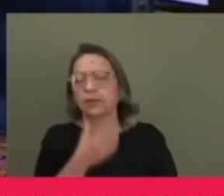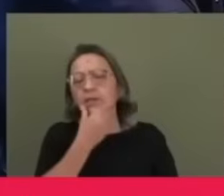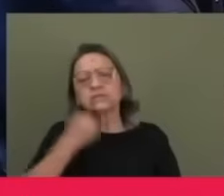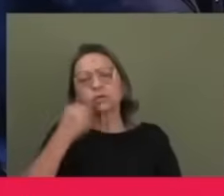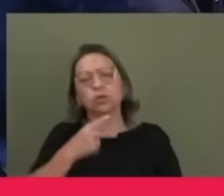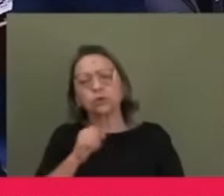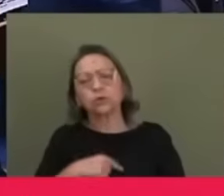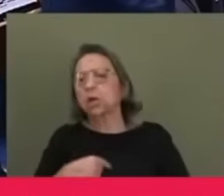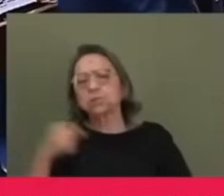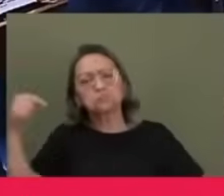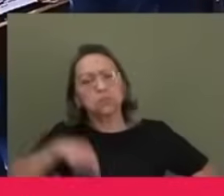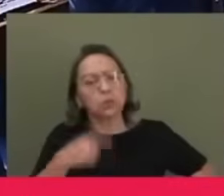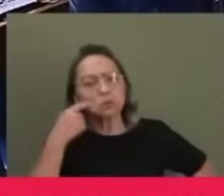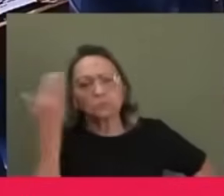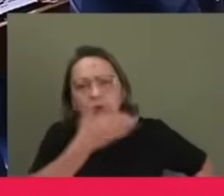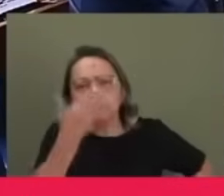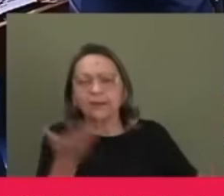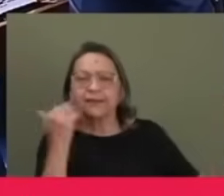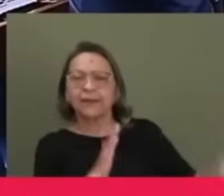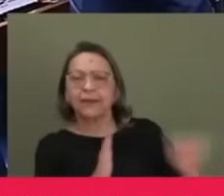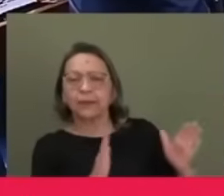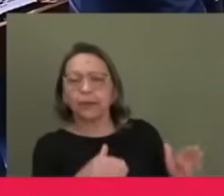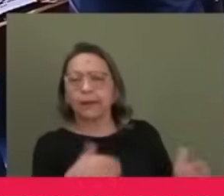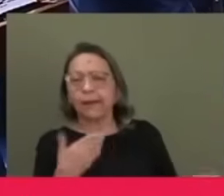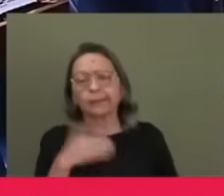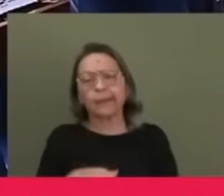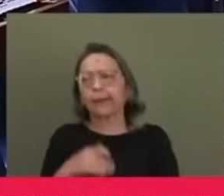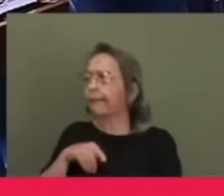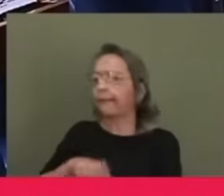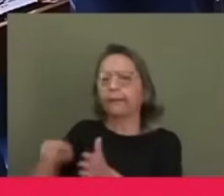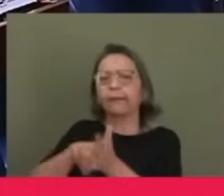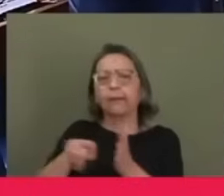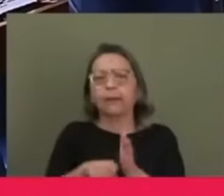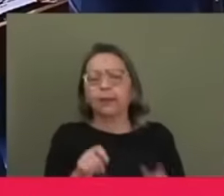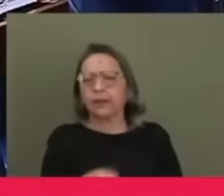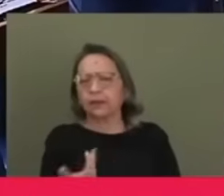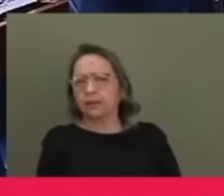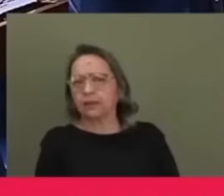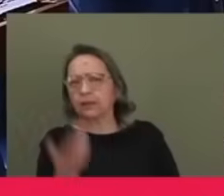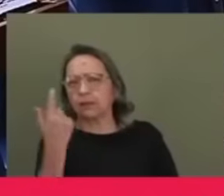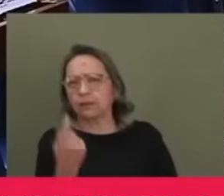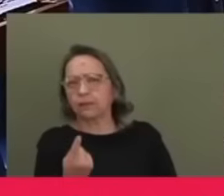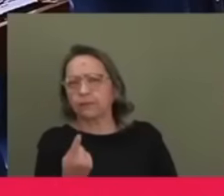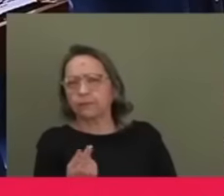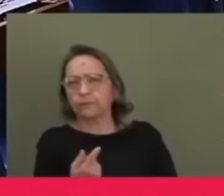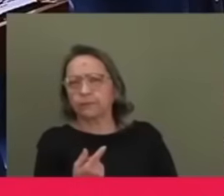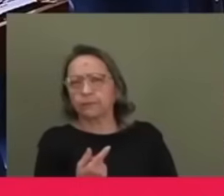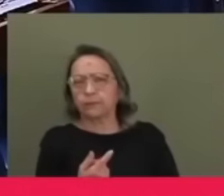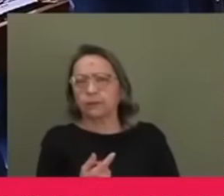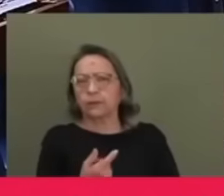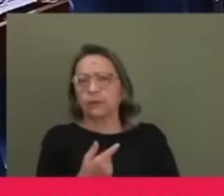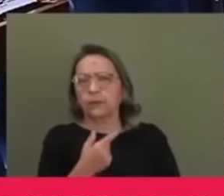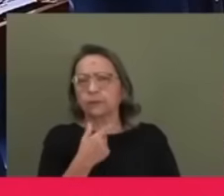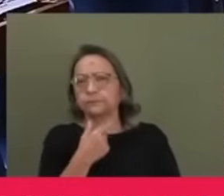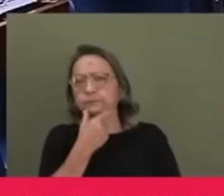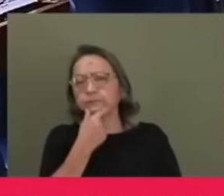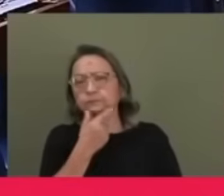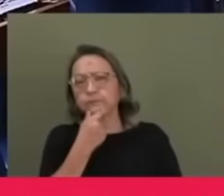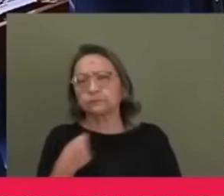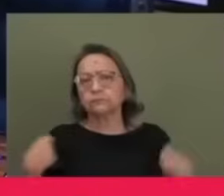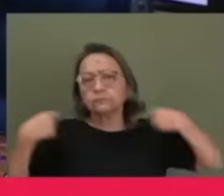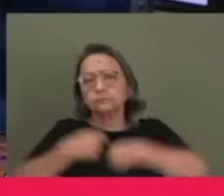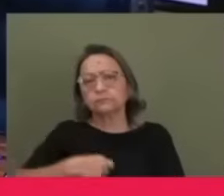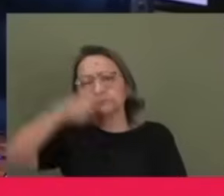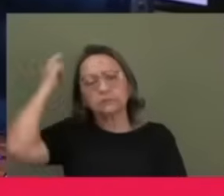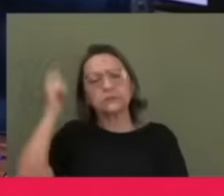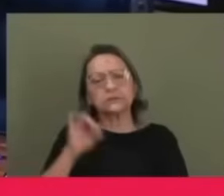Portinho, e aí eu não vi, na época, até questionar a sexualidade do presidente, do ministro Alexandre de